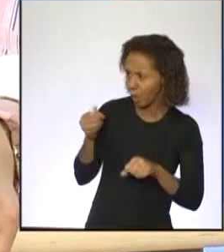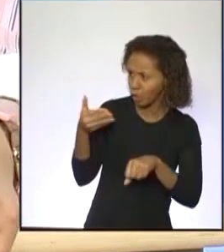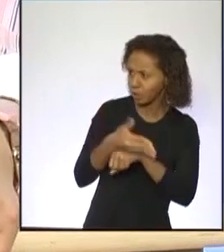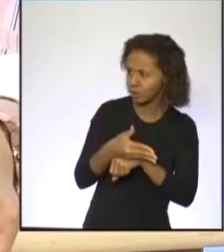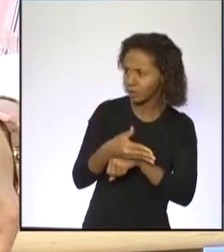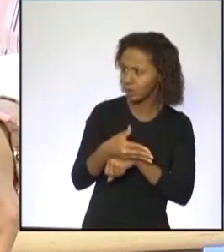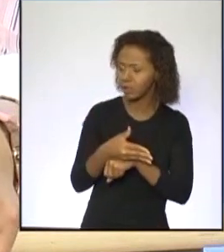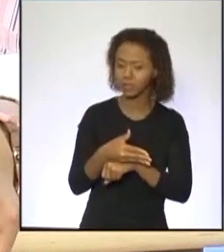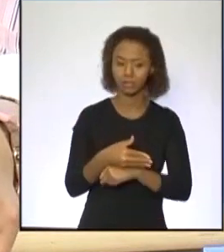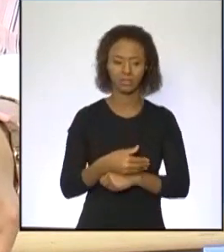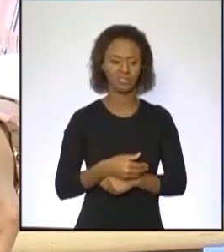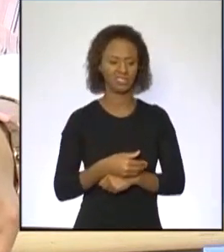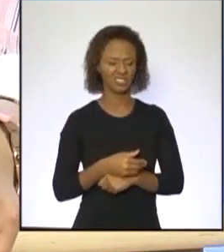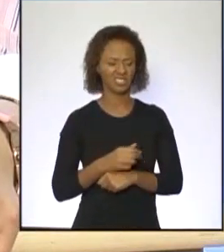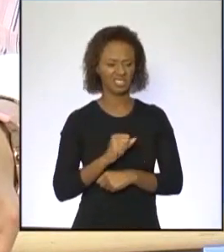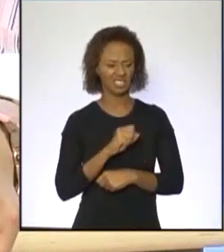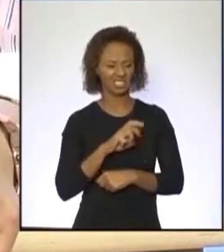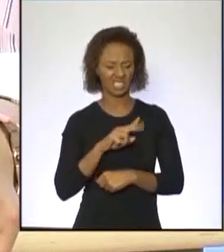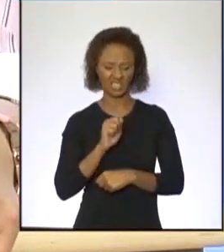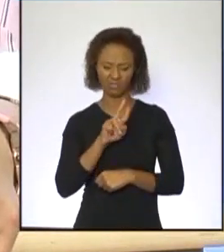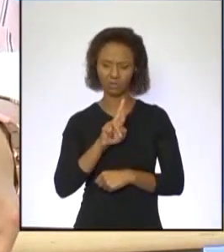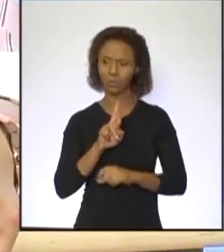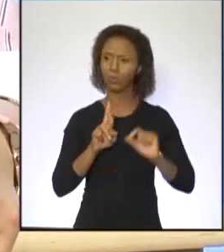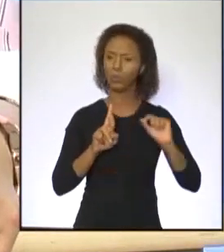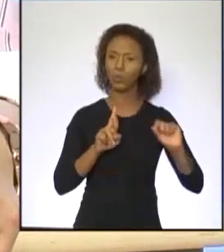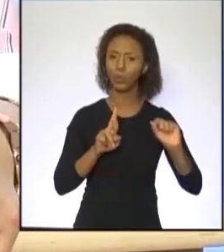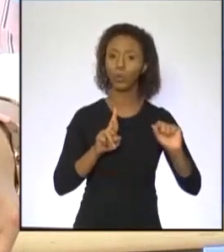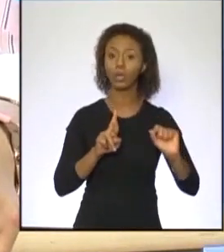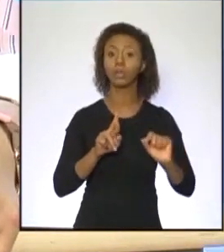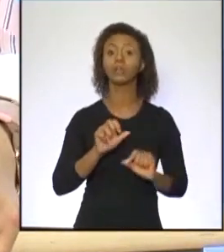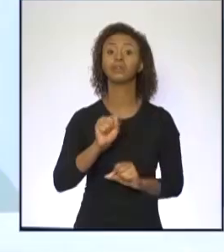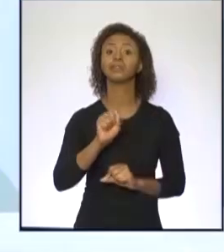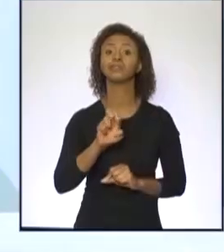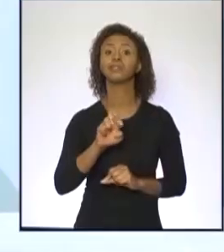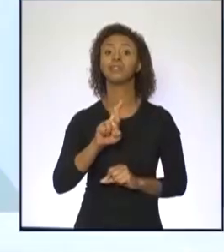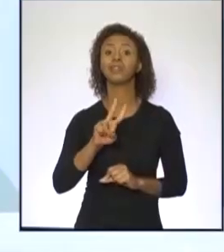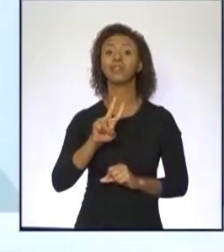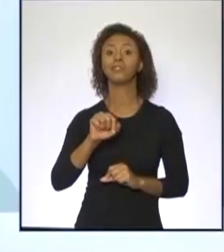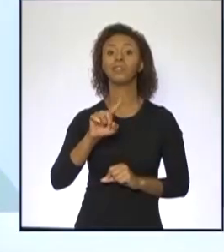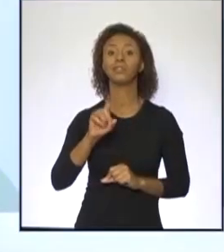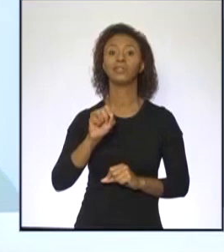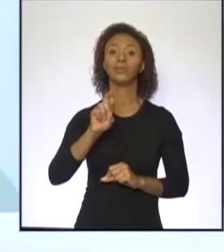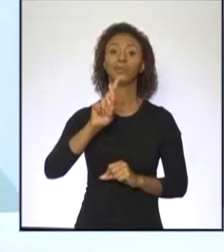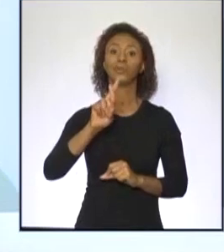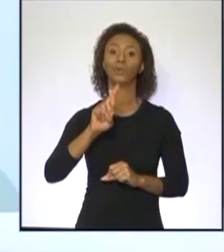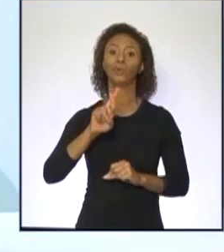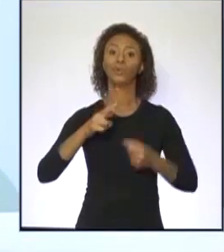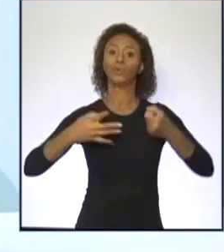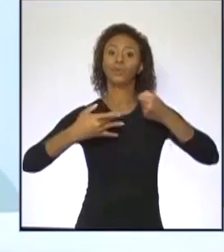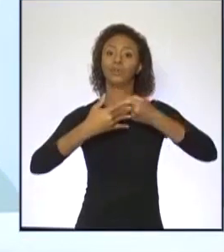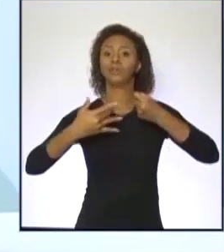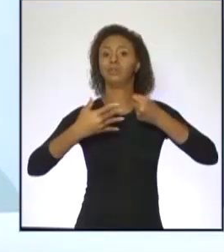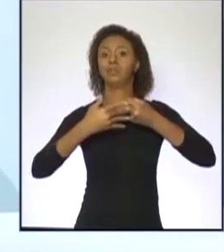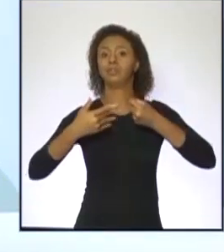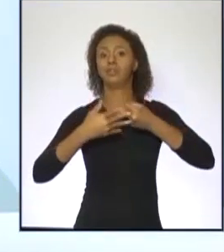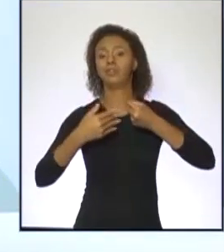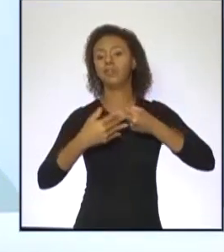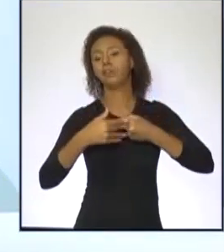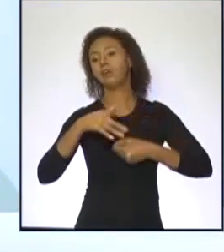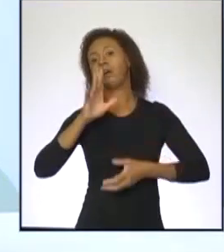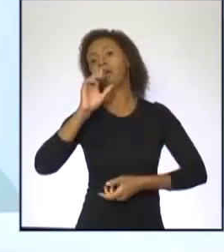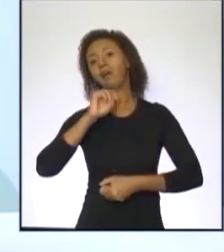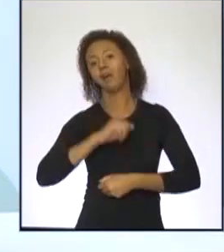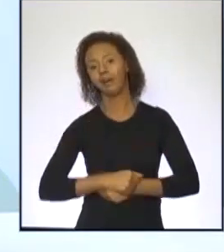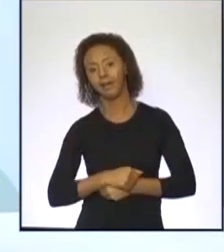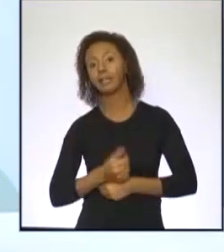que resolve só, eu tive que buscar ajuda de universitários. Então, por que nós colocamos todas essas palavrinhas aí?